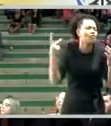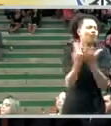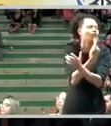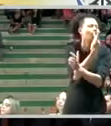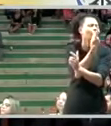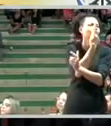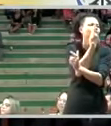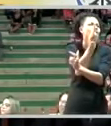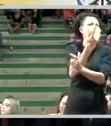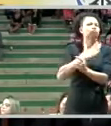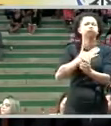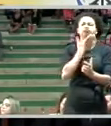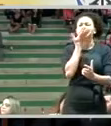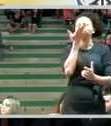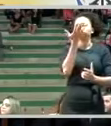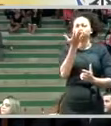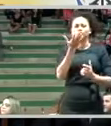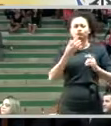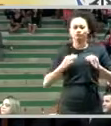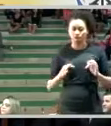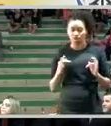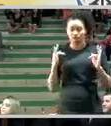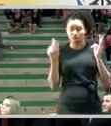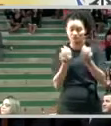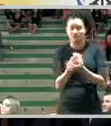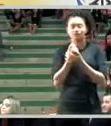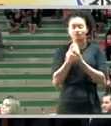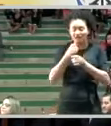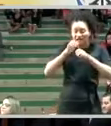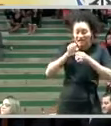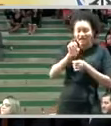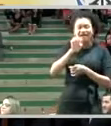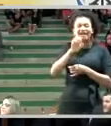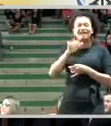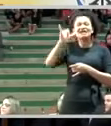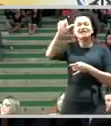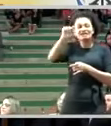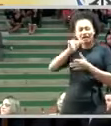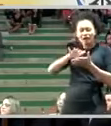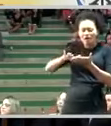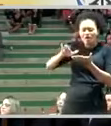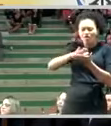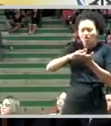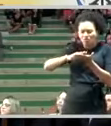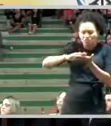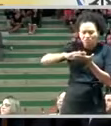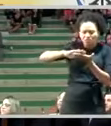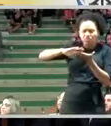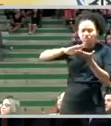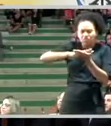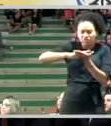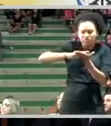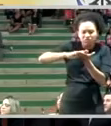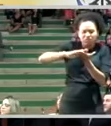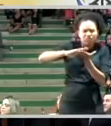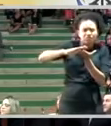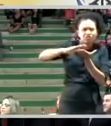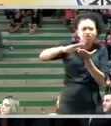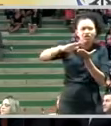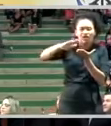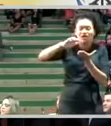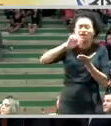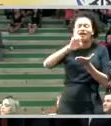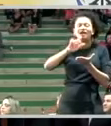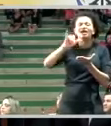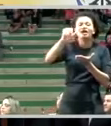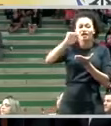inesperado. Toda a eira é plano, mesmo que ficasse numa baixa colina, mas era plano. Eira é lugar